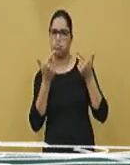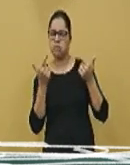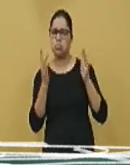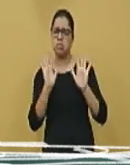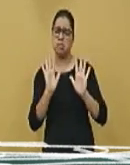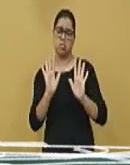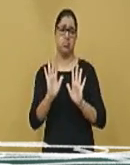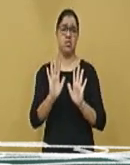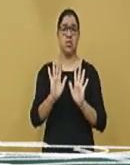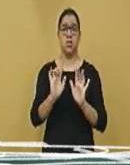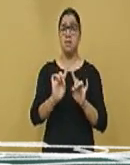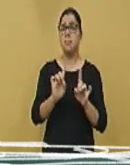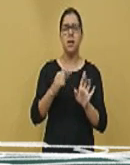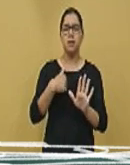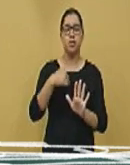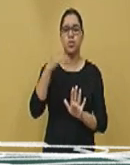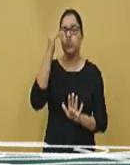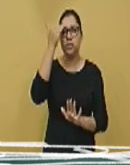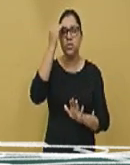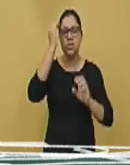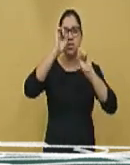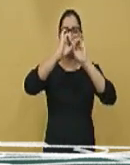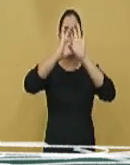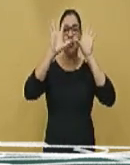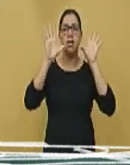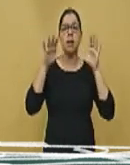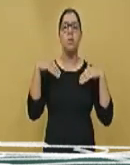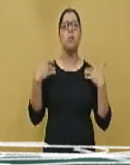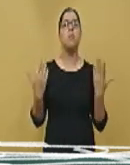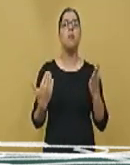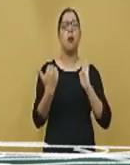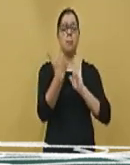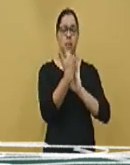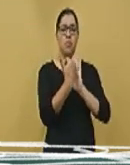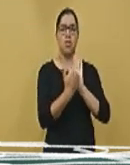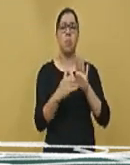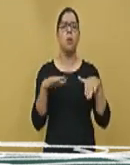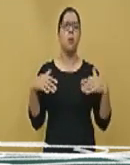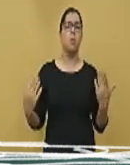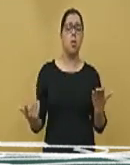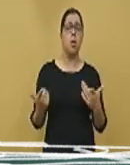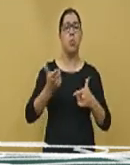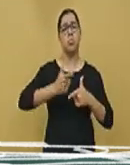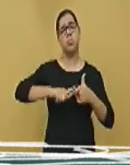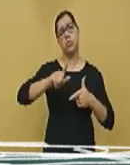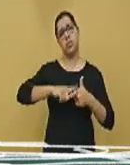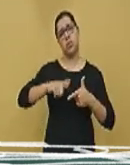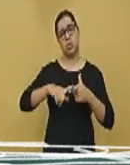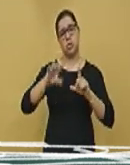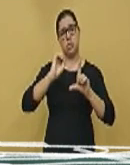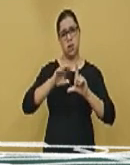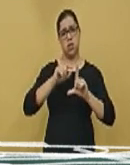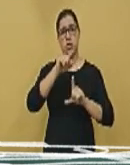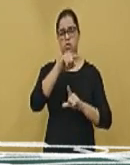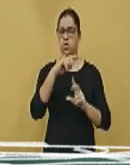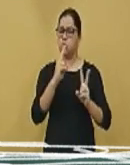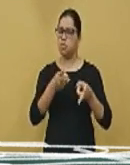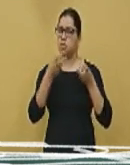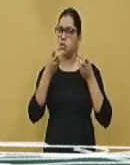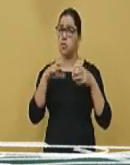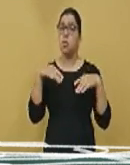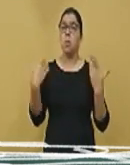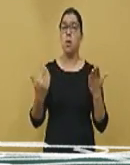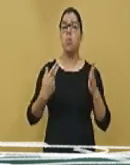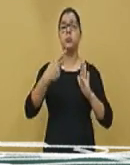enfim, eu não entendi claramente quais são os problemas que o senhor enxerga na licenciatura e as suas